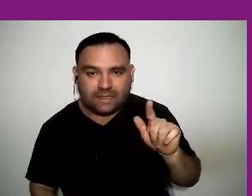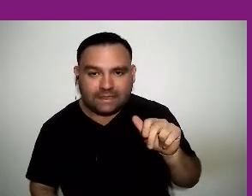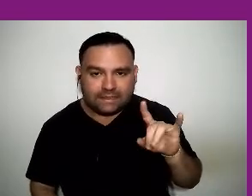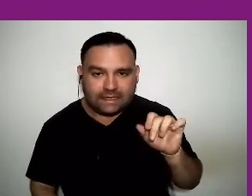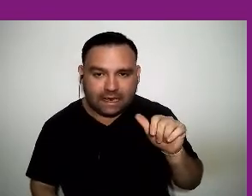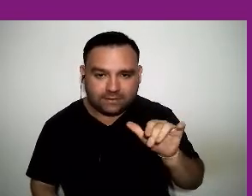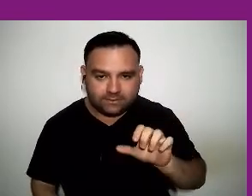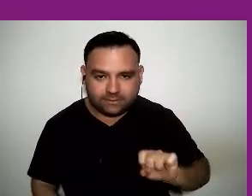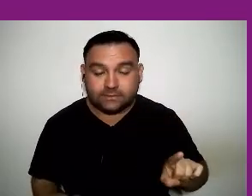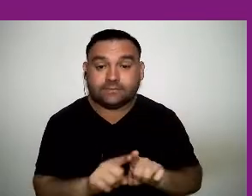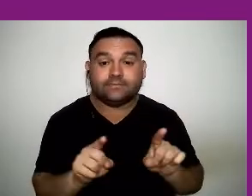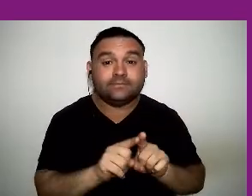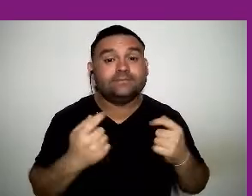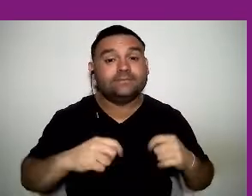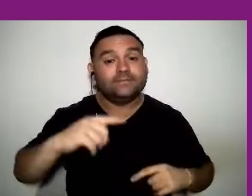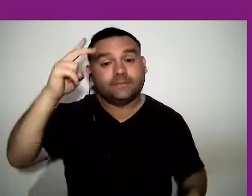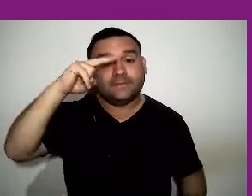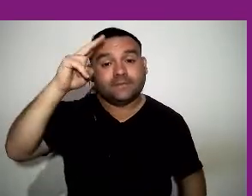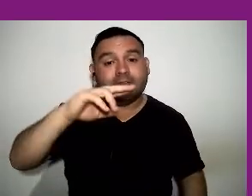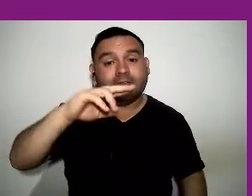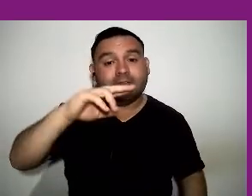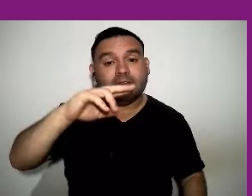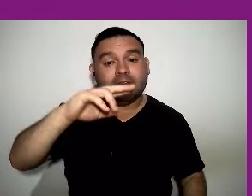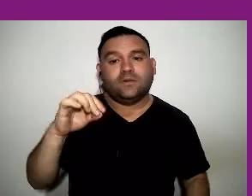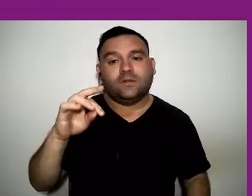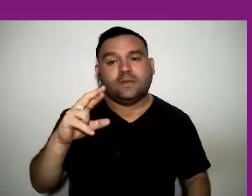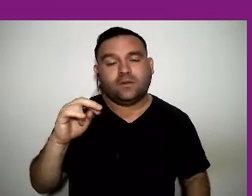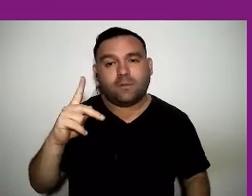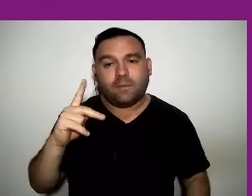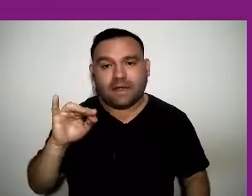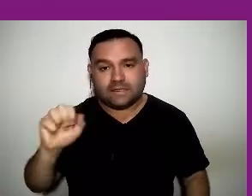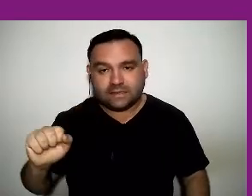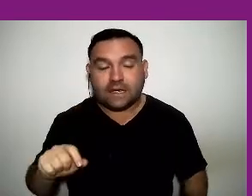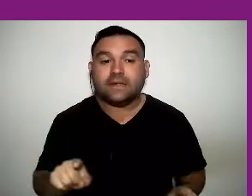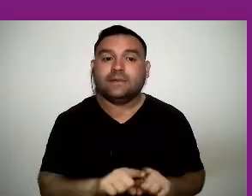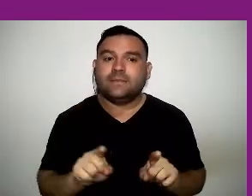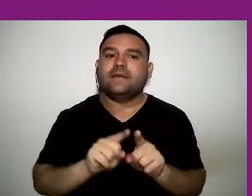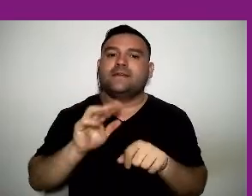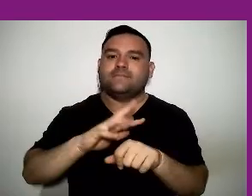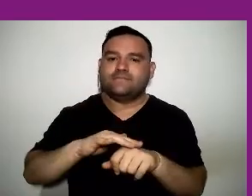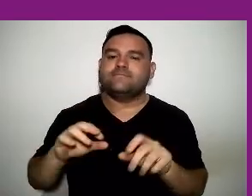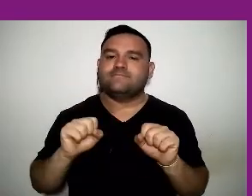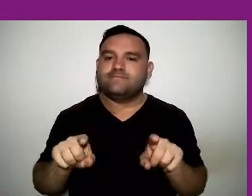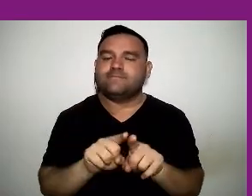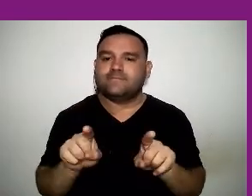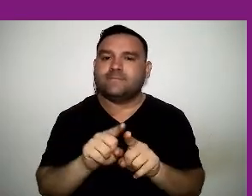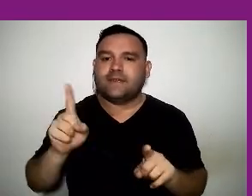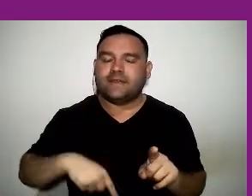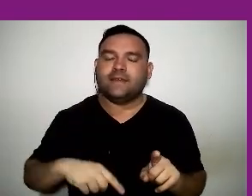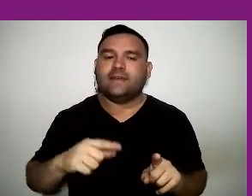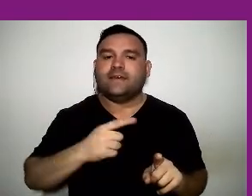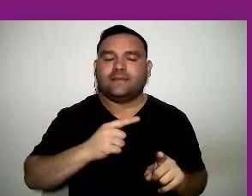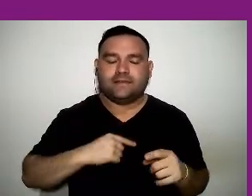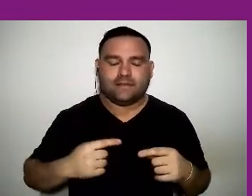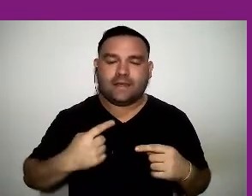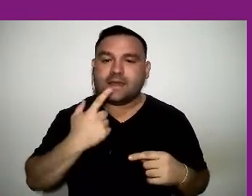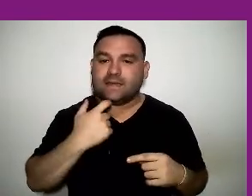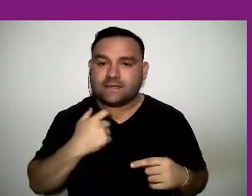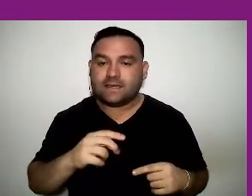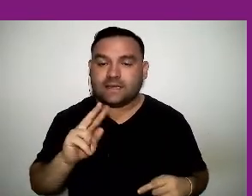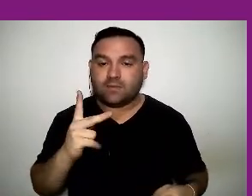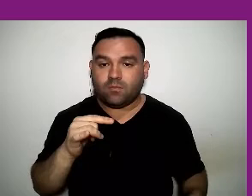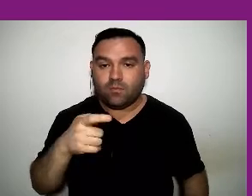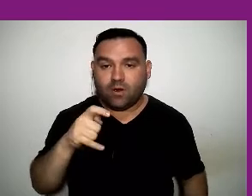nos esquecer também da endoteliopatia, e essa endoteliopatia também gerada pela vasoconstrição